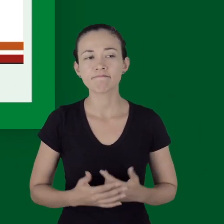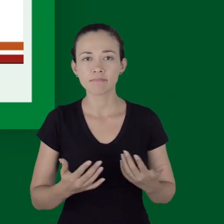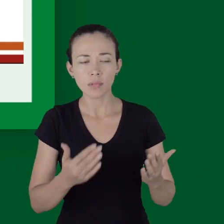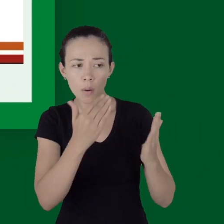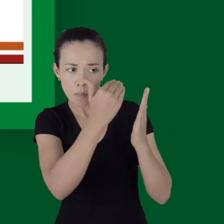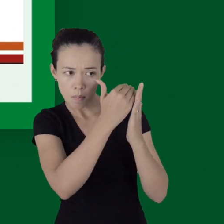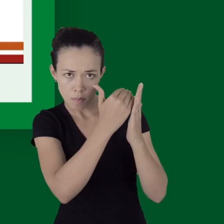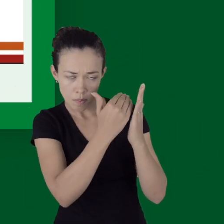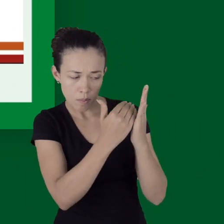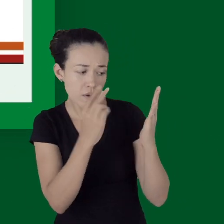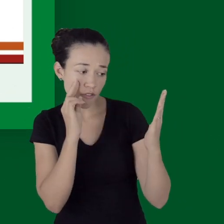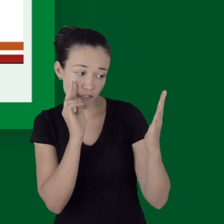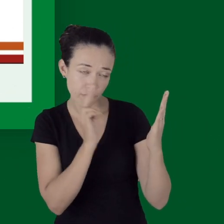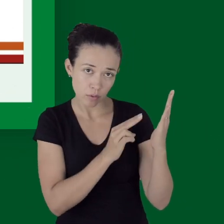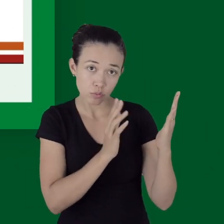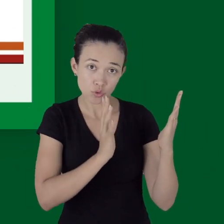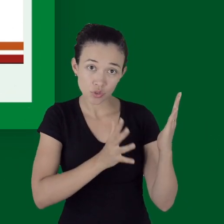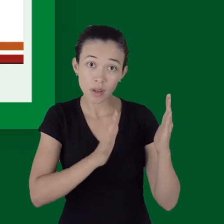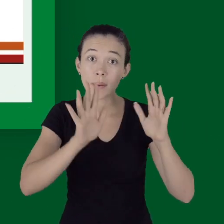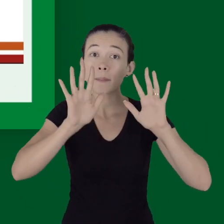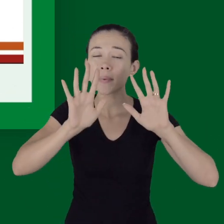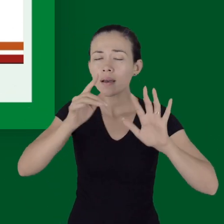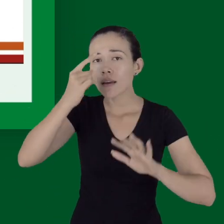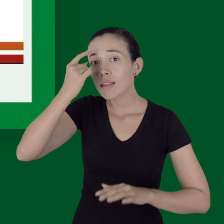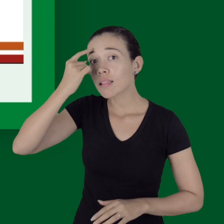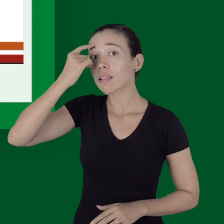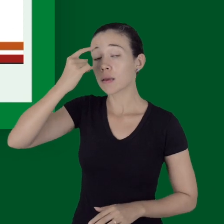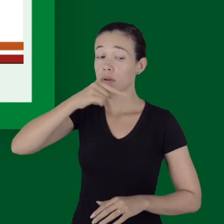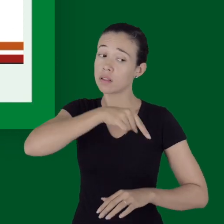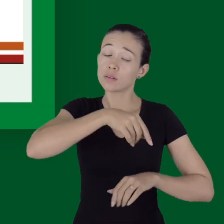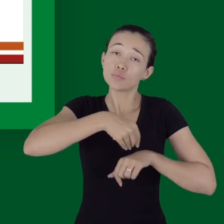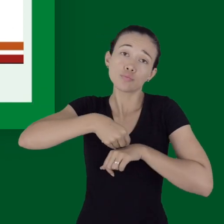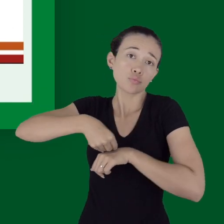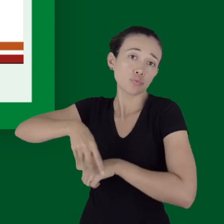médico regulador, ele tem protocolos para embasar a sua